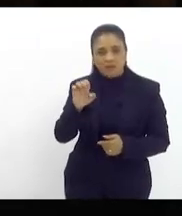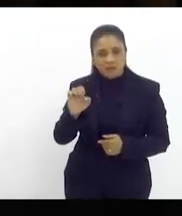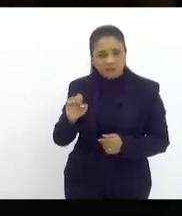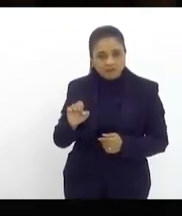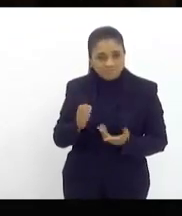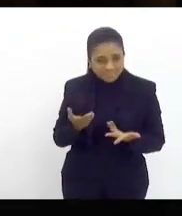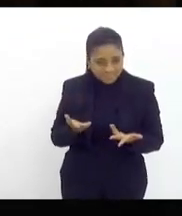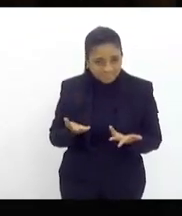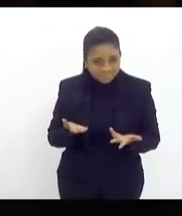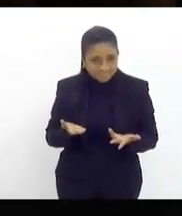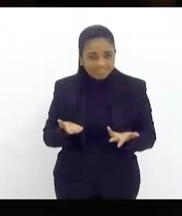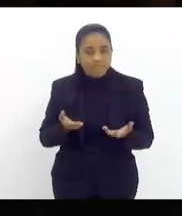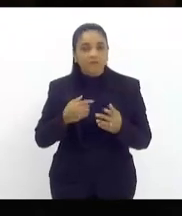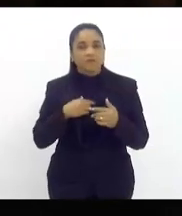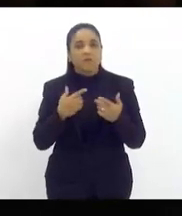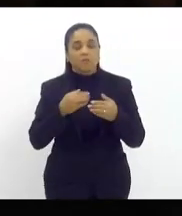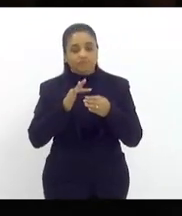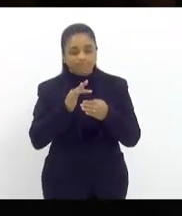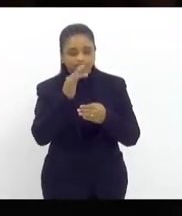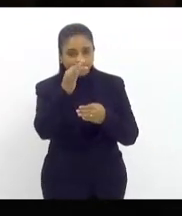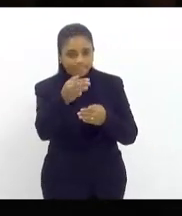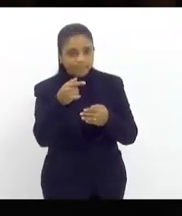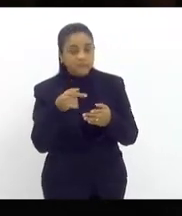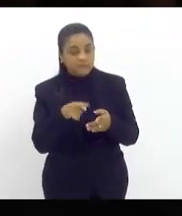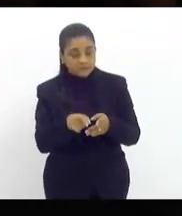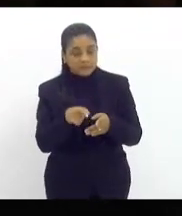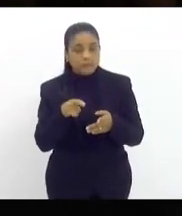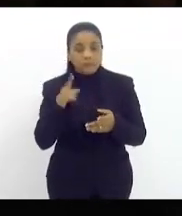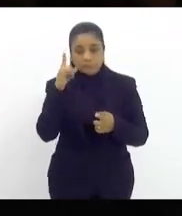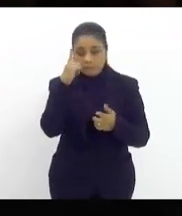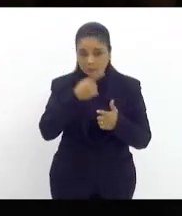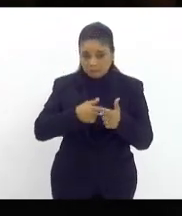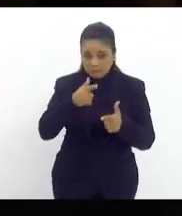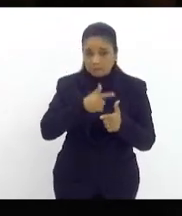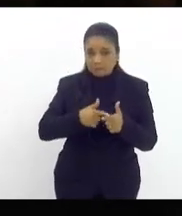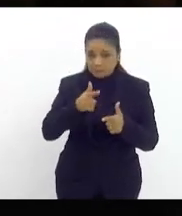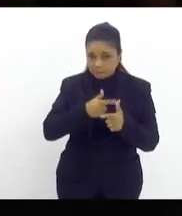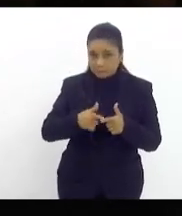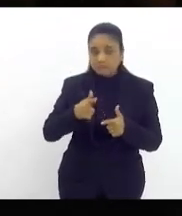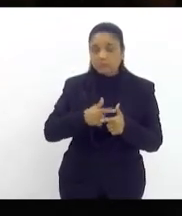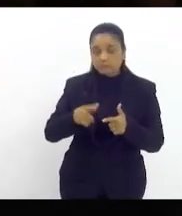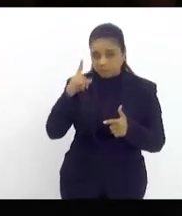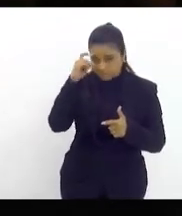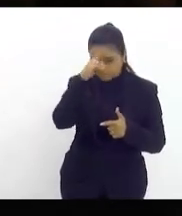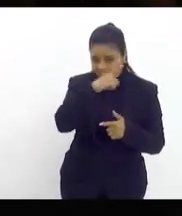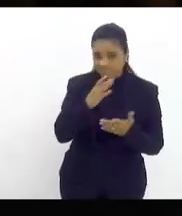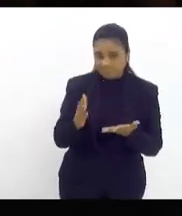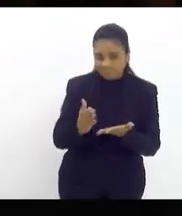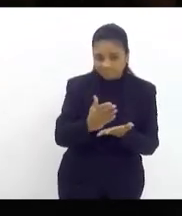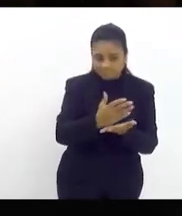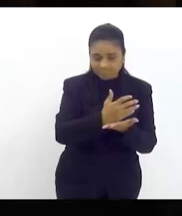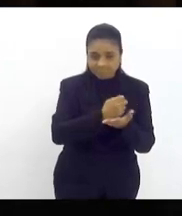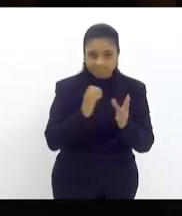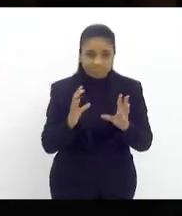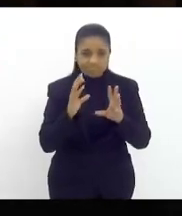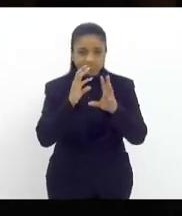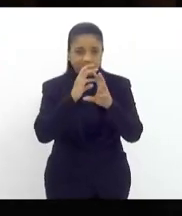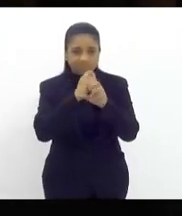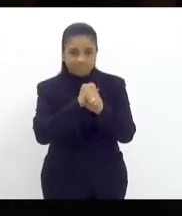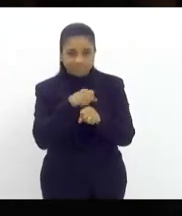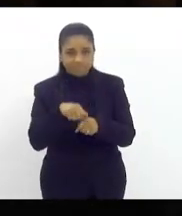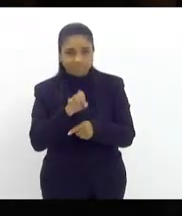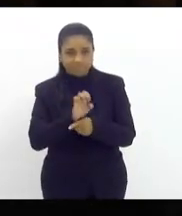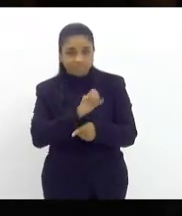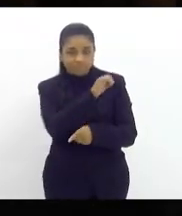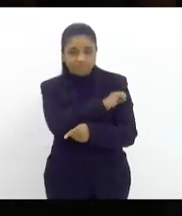temos um abismo fiscal e orçamentário no estado do Rio de Janeiro, porque, por óbvio, a CEDAI foi vendida a